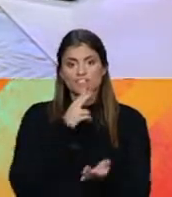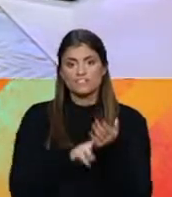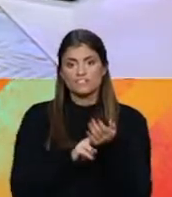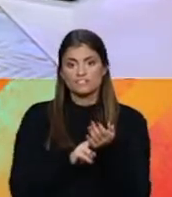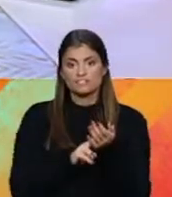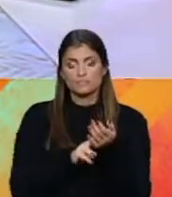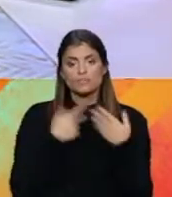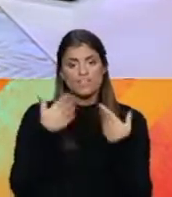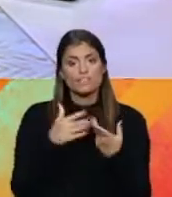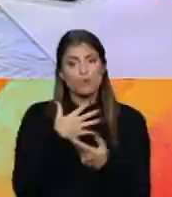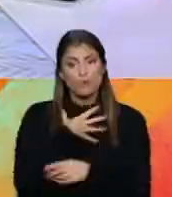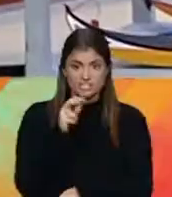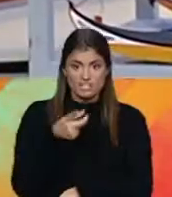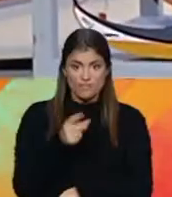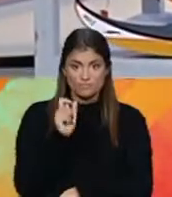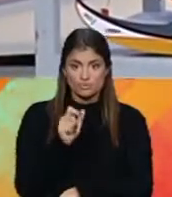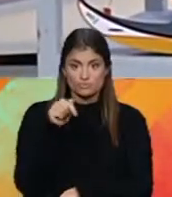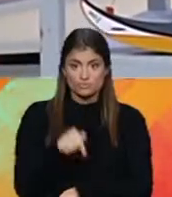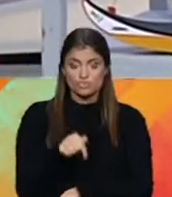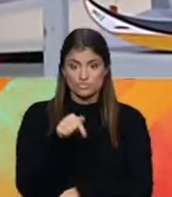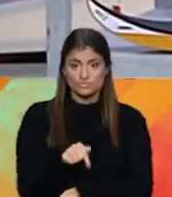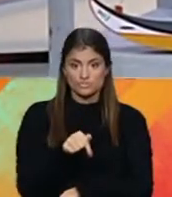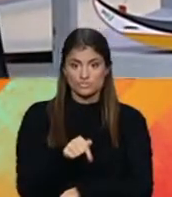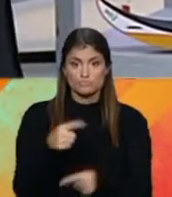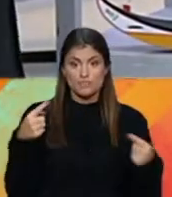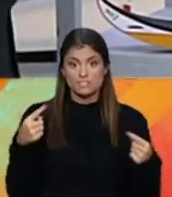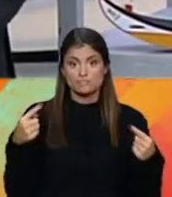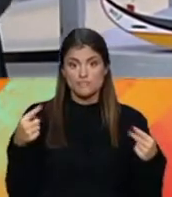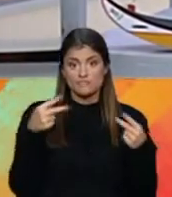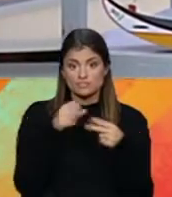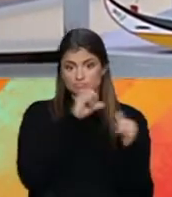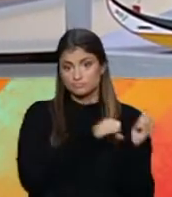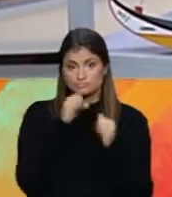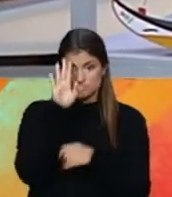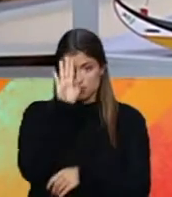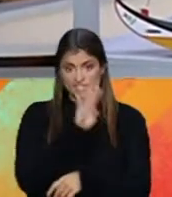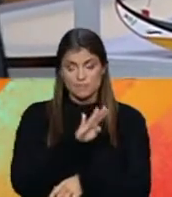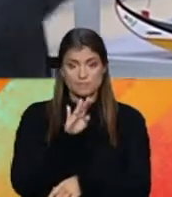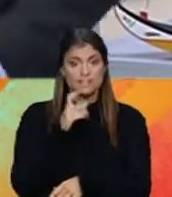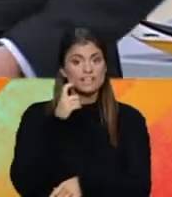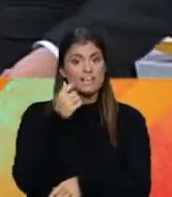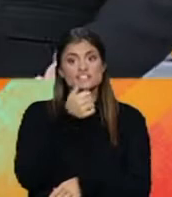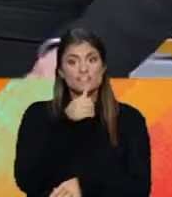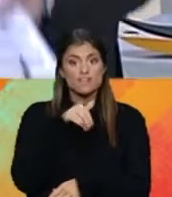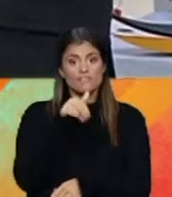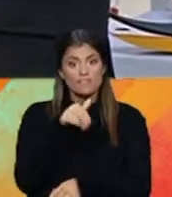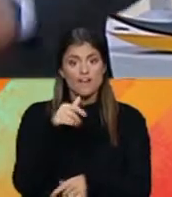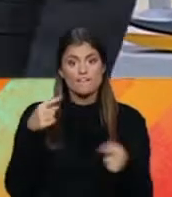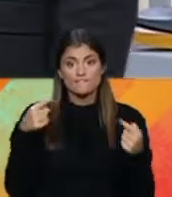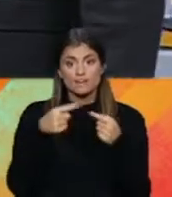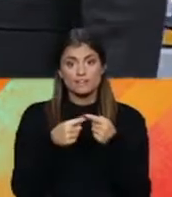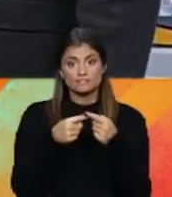é verdade com gosto e assim uma semifinal dos Cantares ao desafio sabe que tem sido quem vai a grande